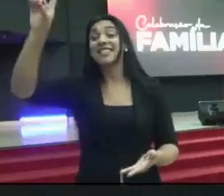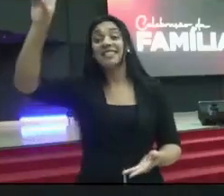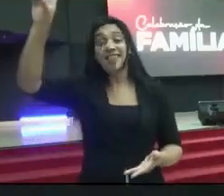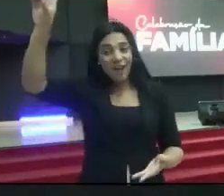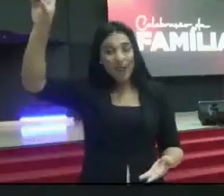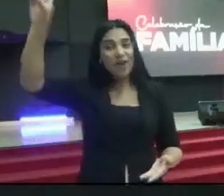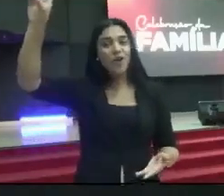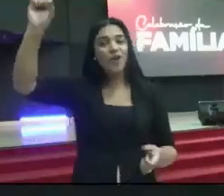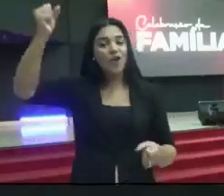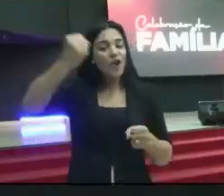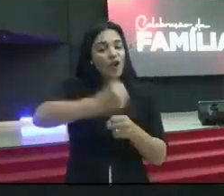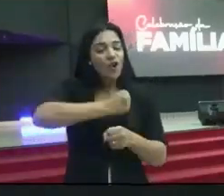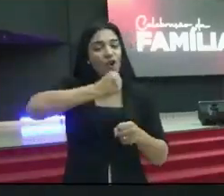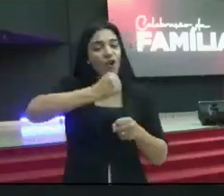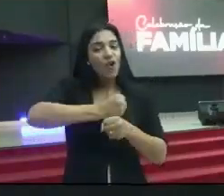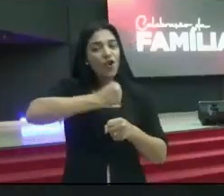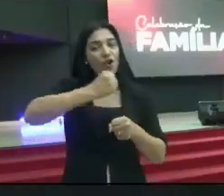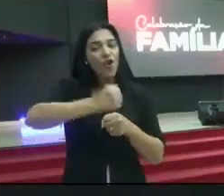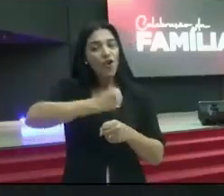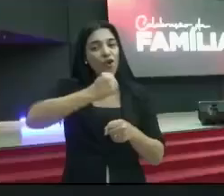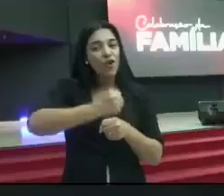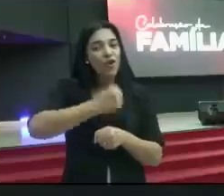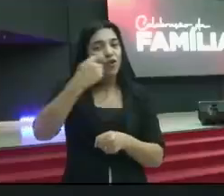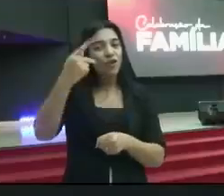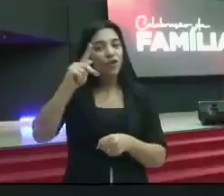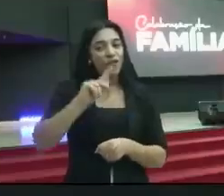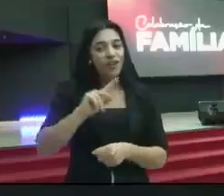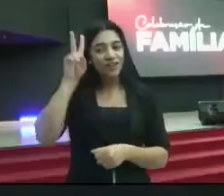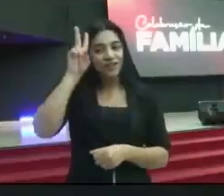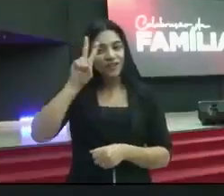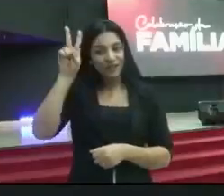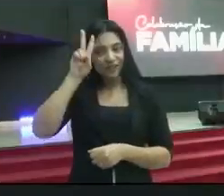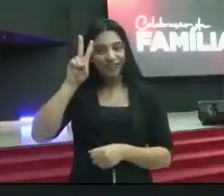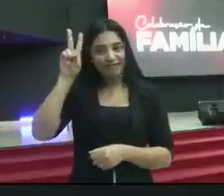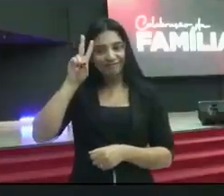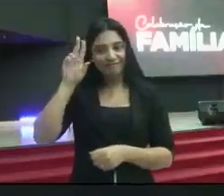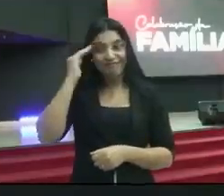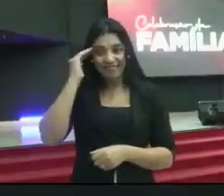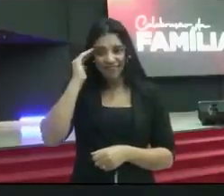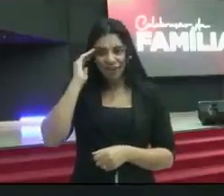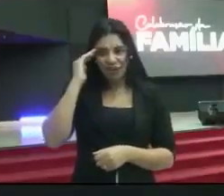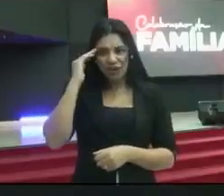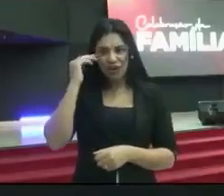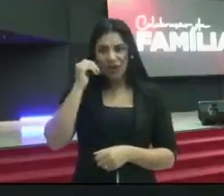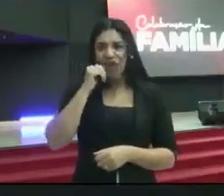Deus construiu sua história.